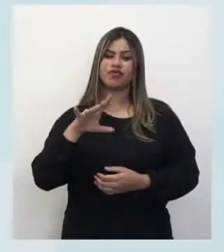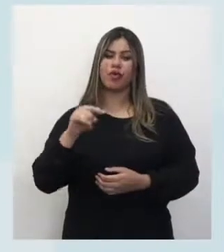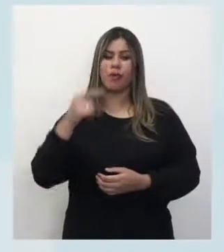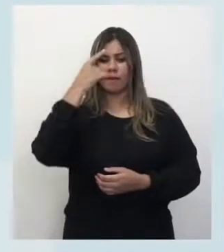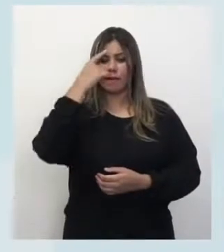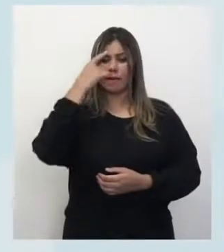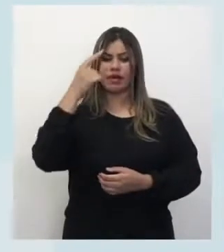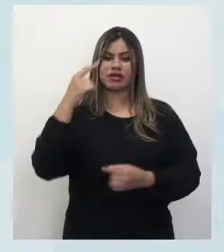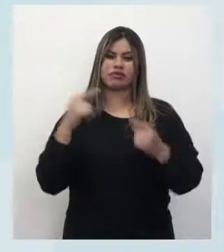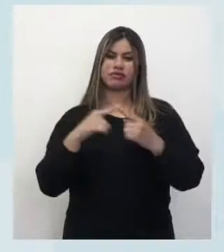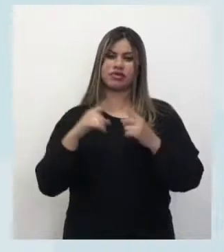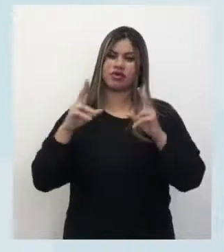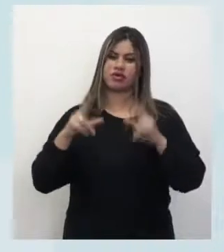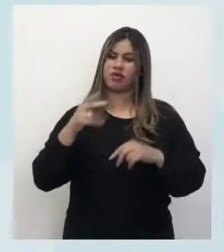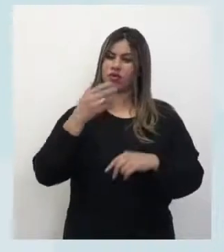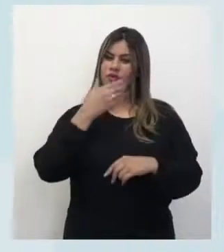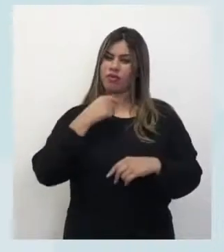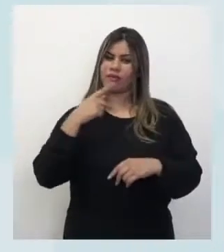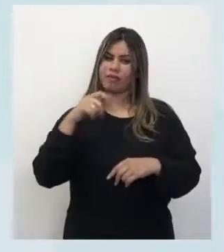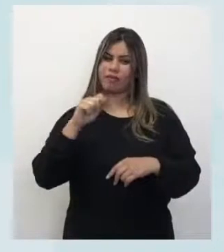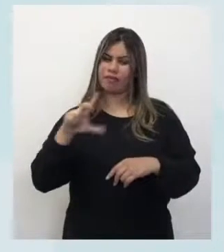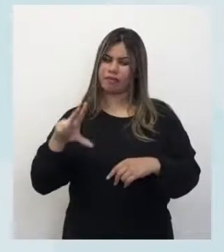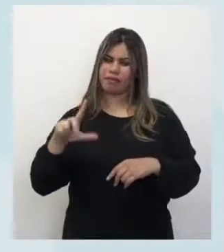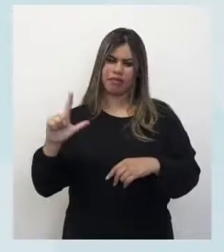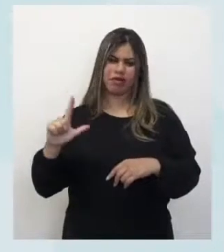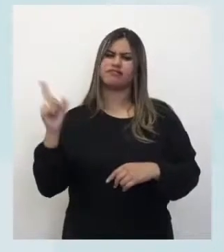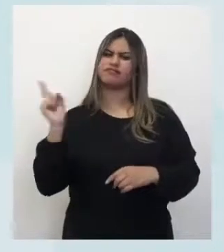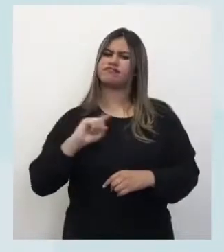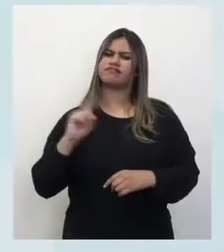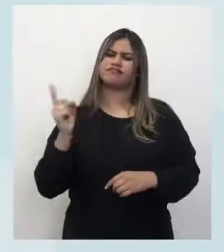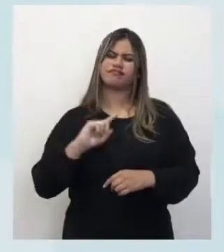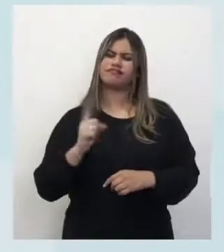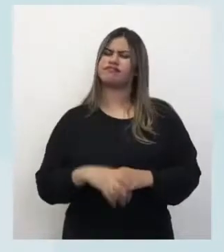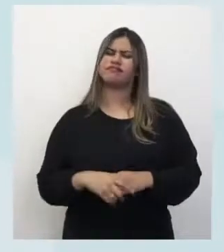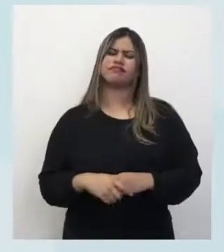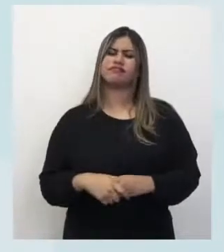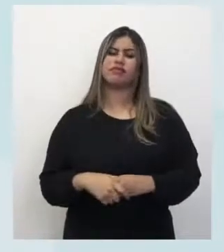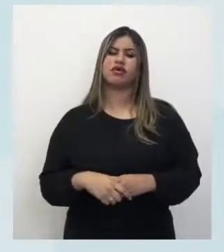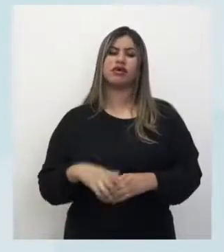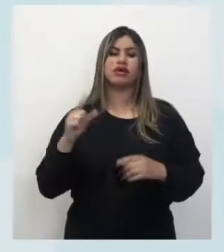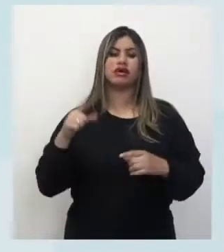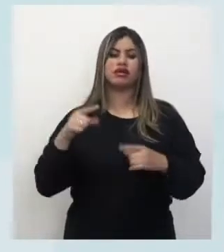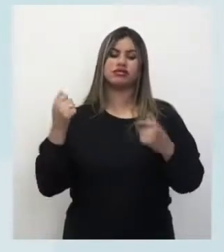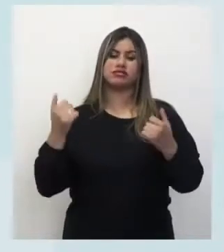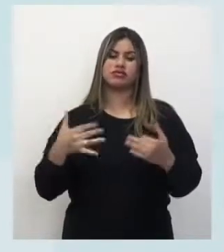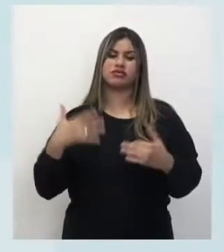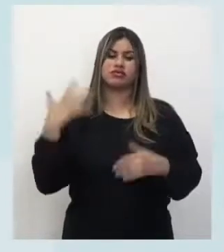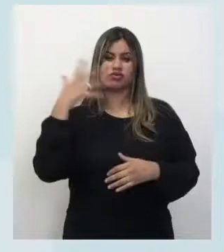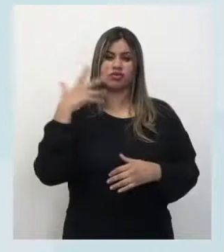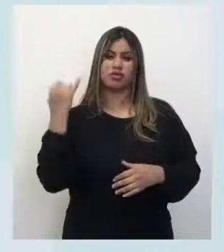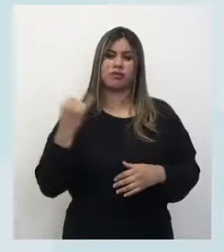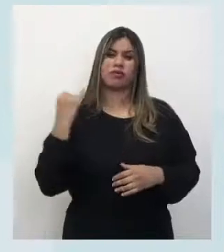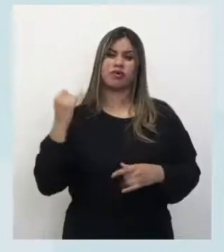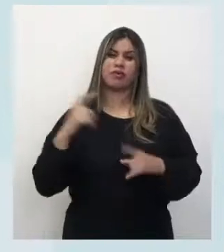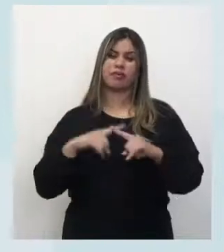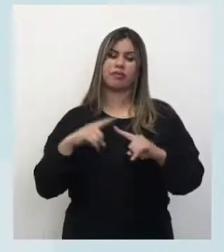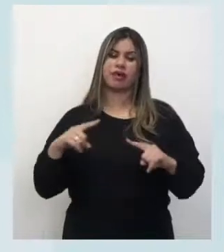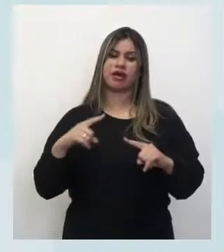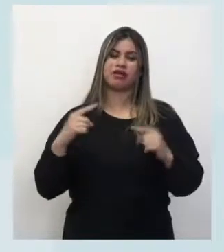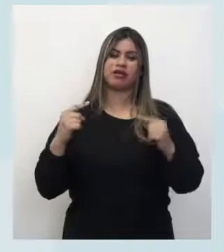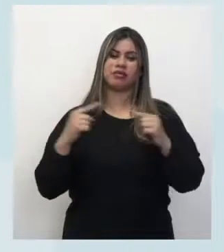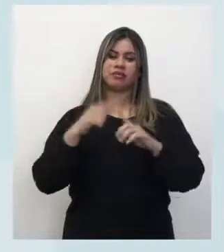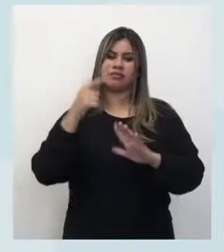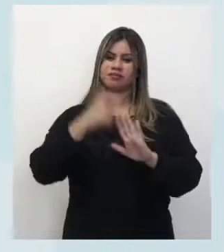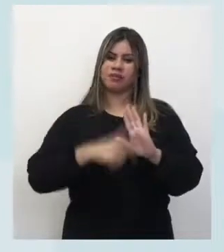como o Paul Ricoeur dizia, apenas pelo discurso. O Foucault vai dizer, olha, o discurso ele é importante, mas o que molda os indivíduos